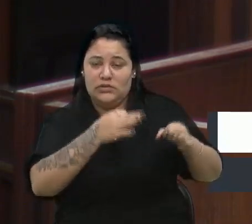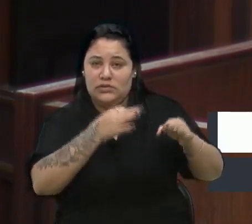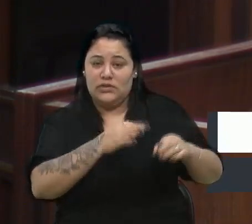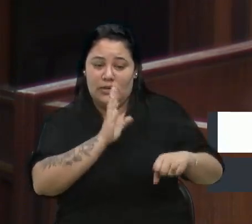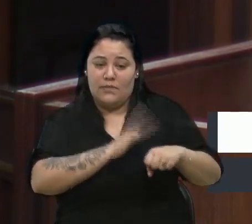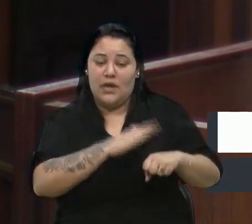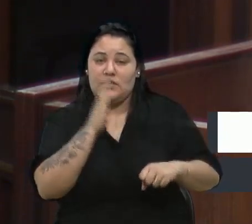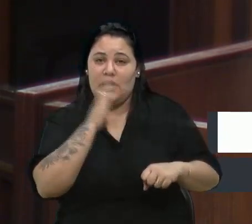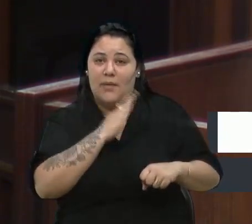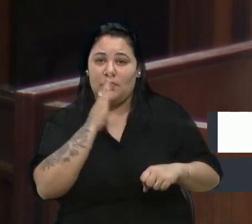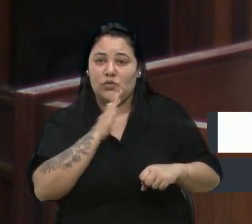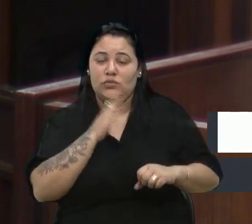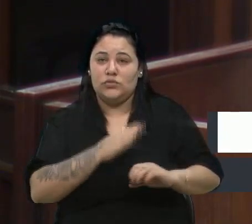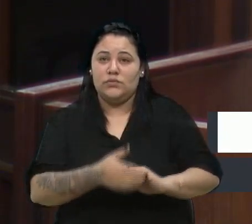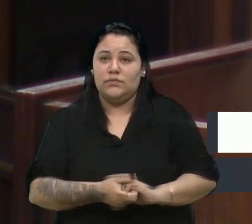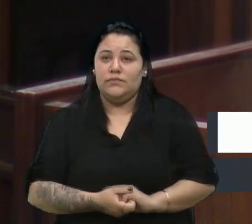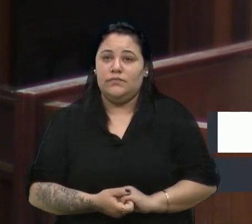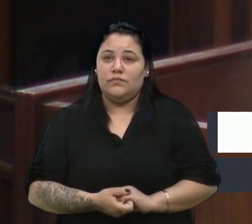rápido.